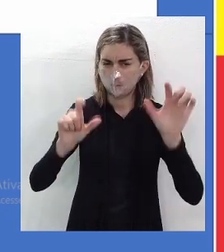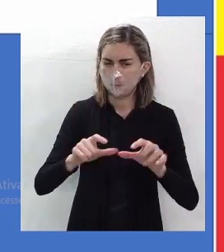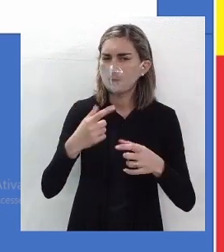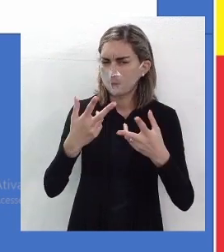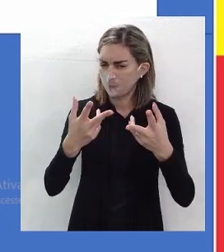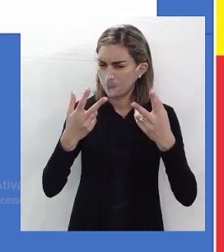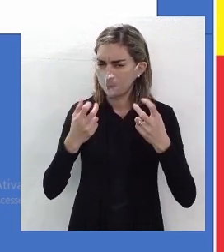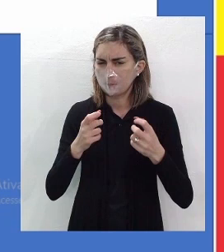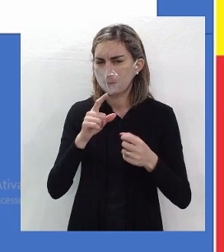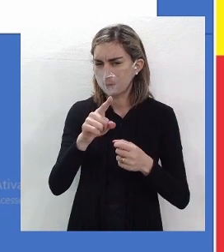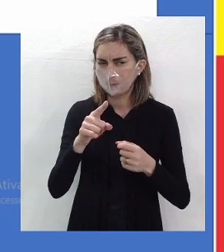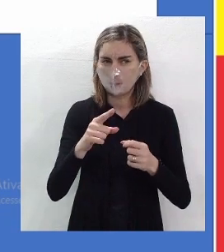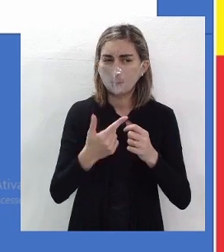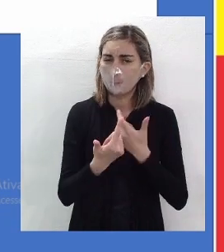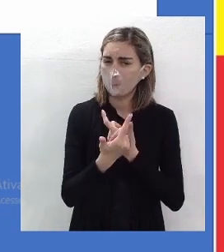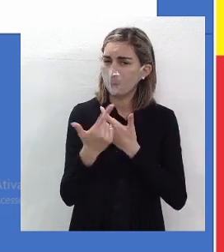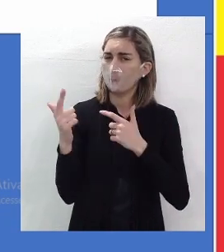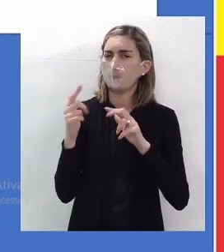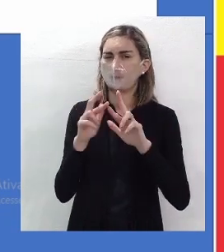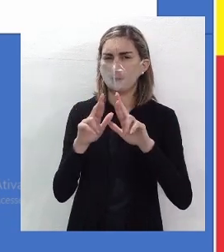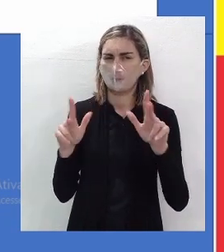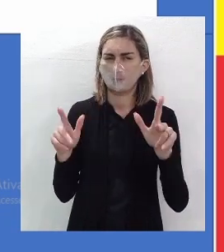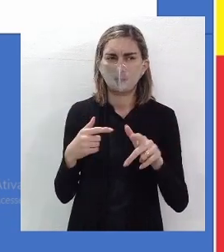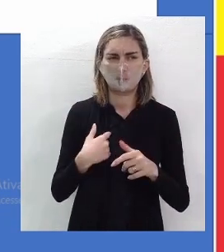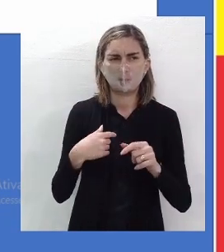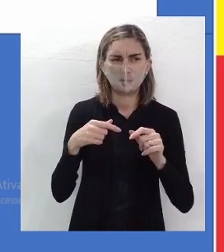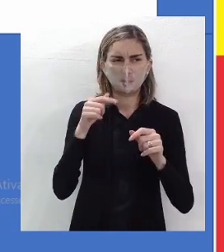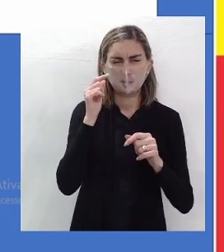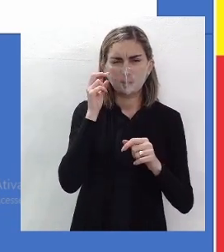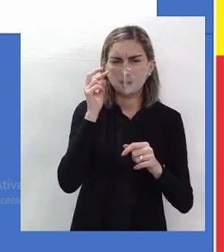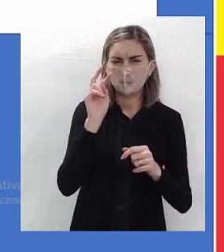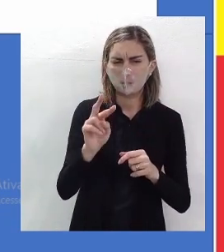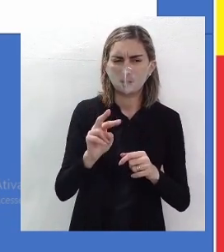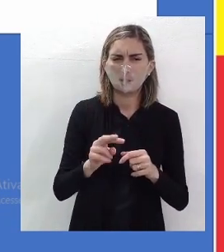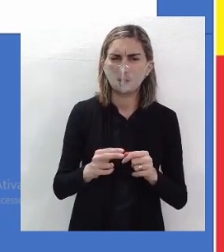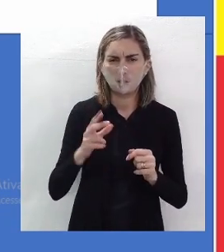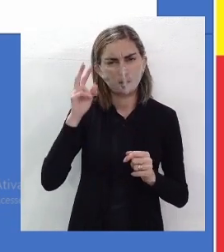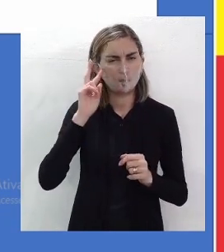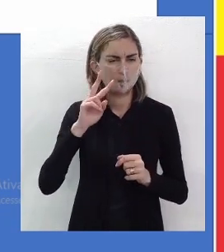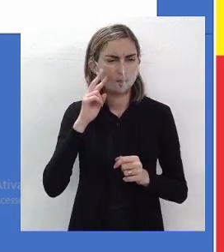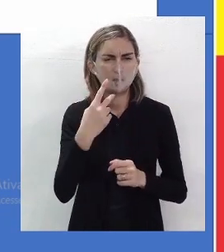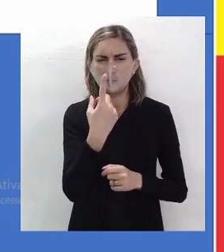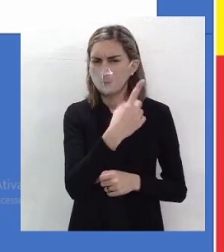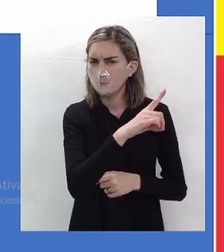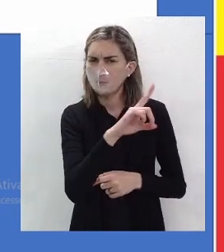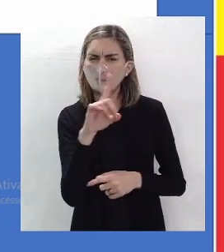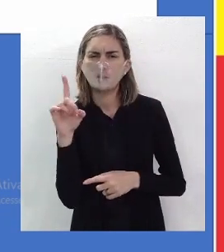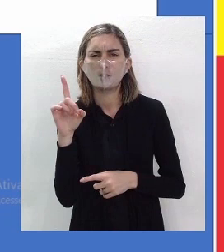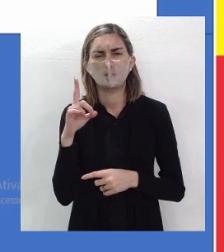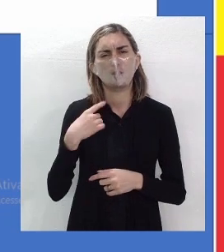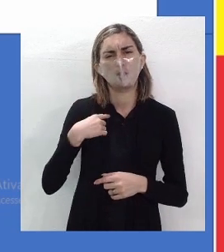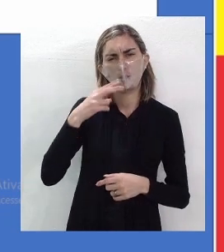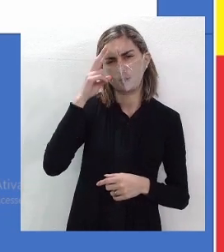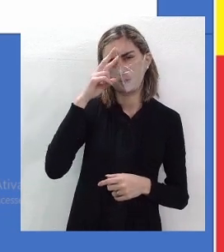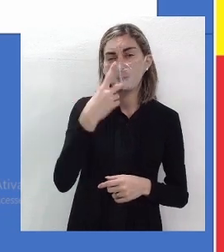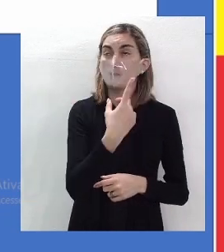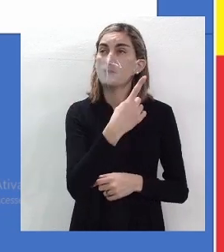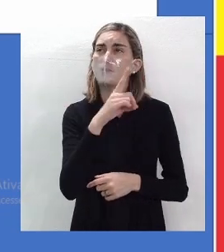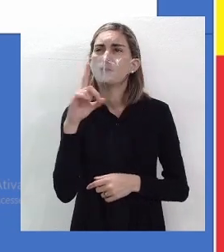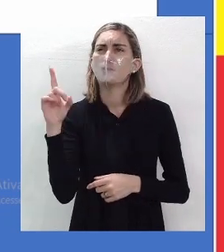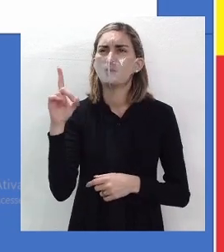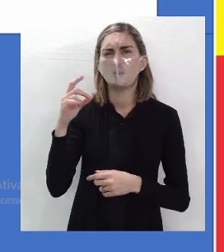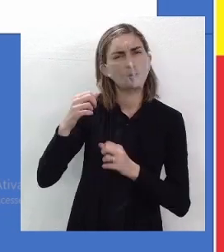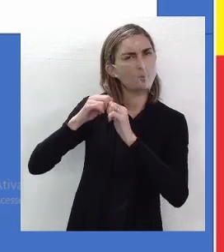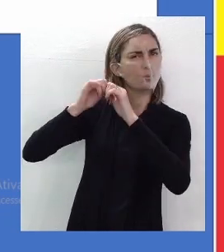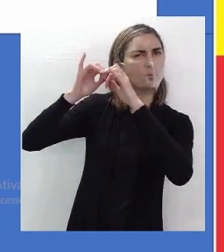gente percebe que esse objeto é outra coisa. Dá uma olhada. Lembro de um dia, que lembrei de um dia,